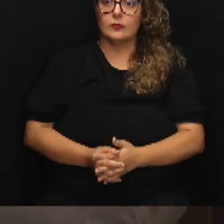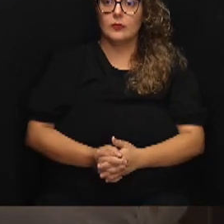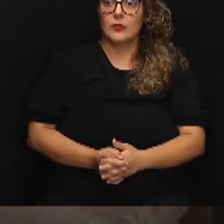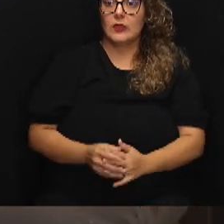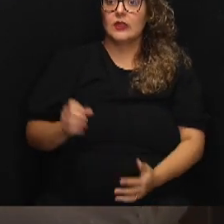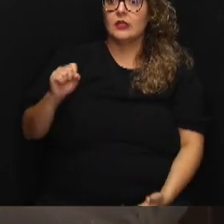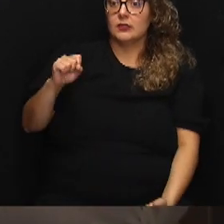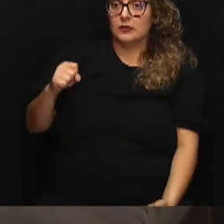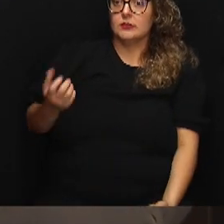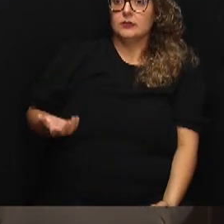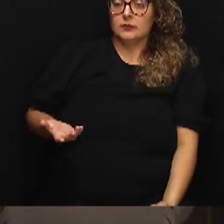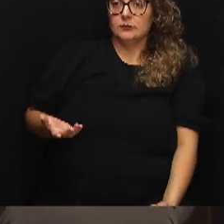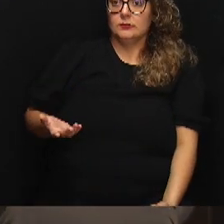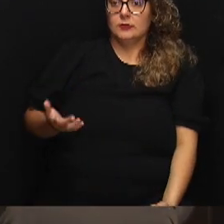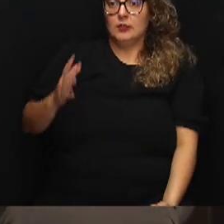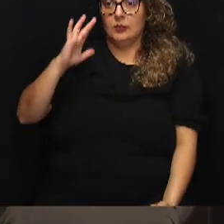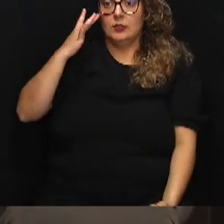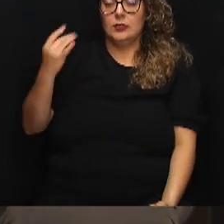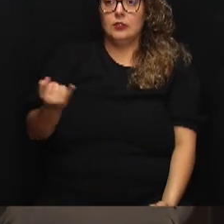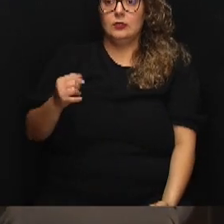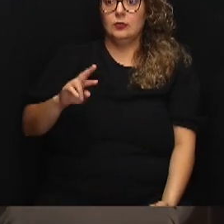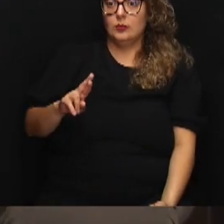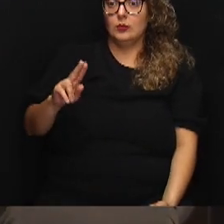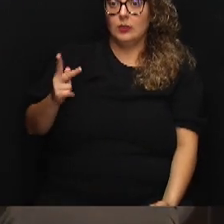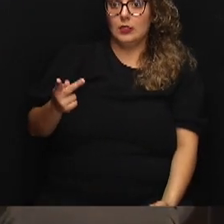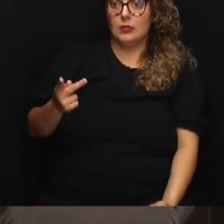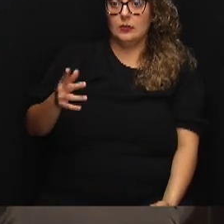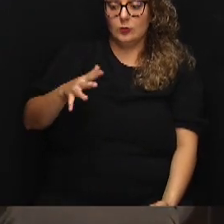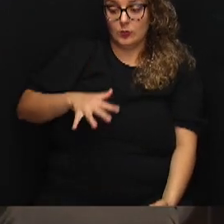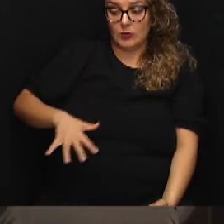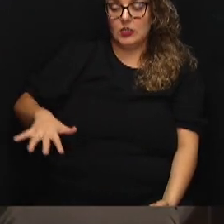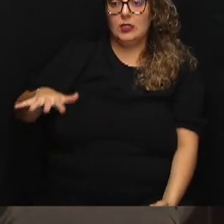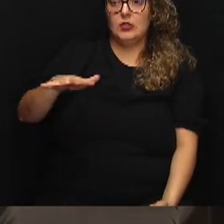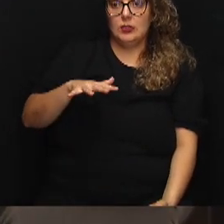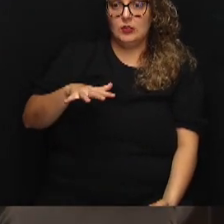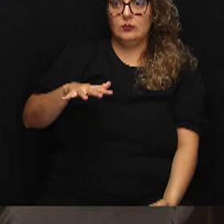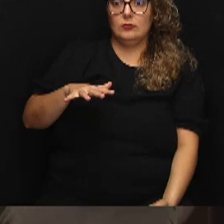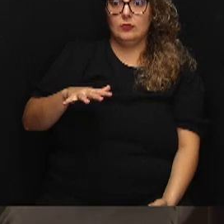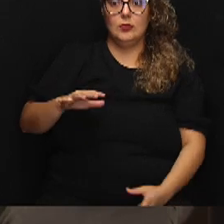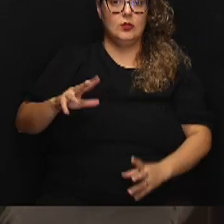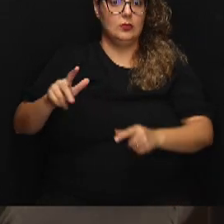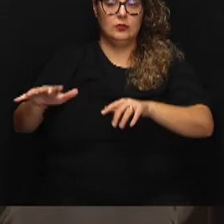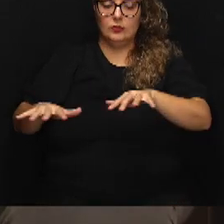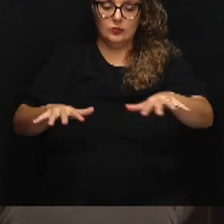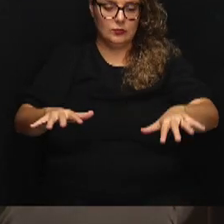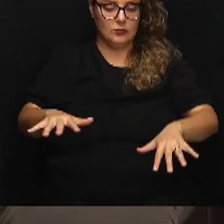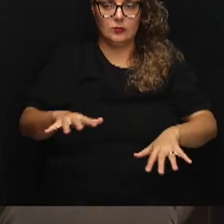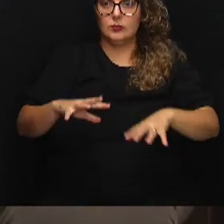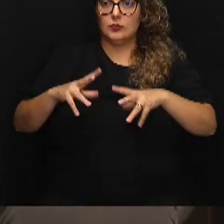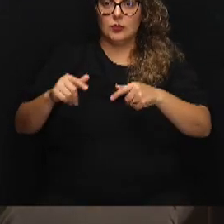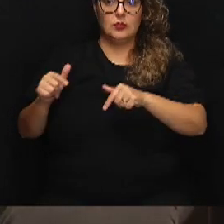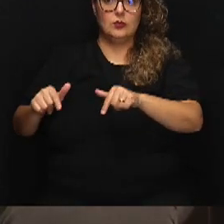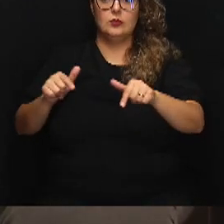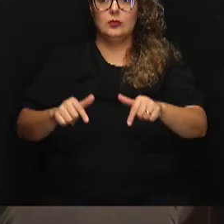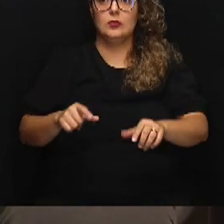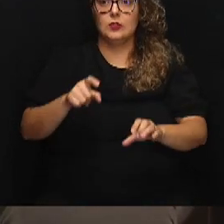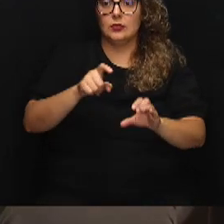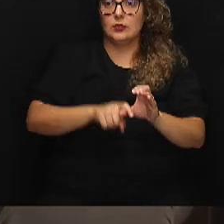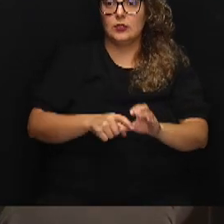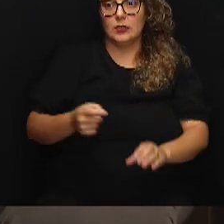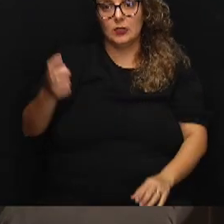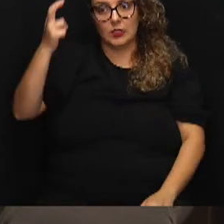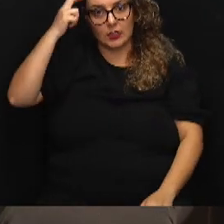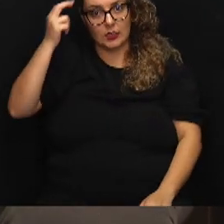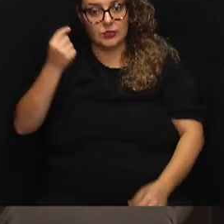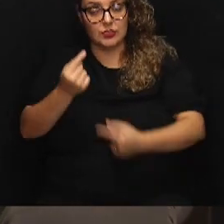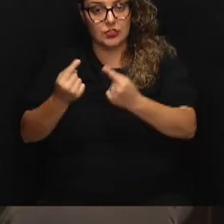Sim, acho que o importante é assim, o RH é uma área onde pode atuar em todos os segmentos. Vai depender muito de cada cultura de cada